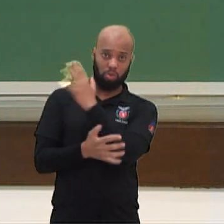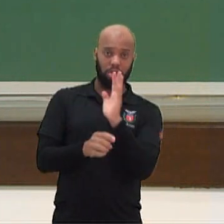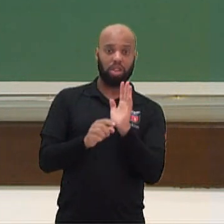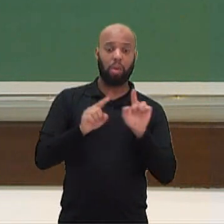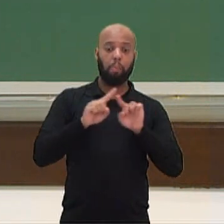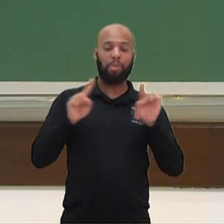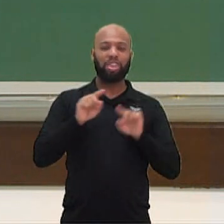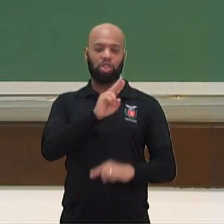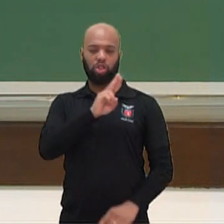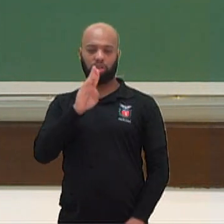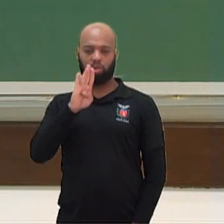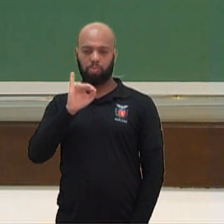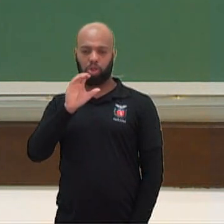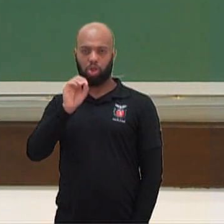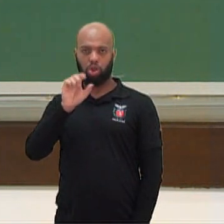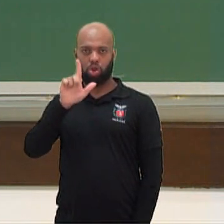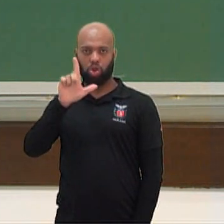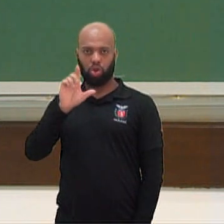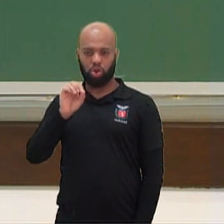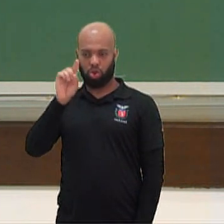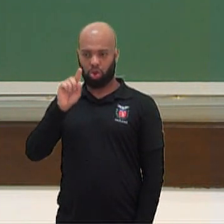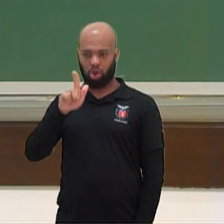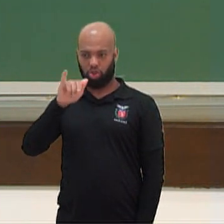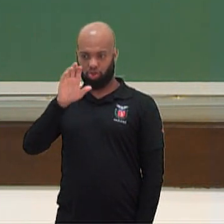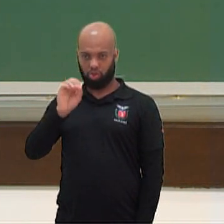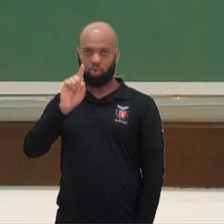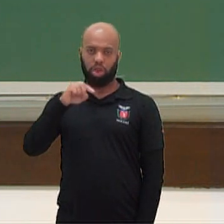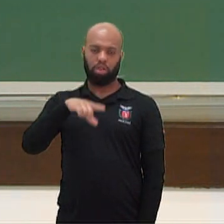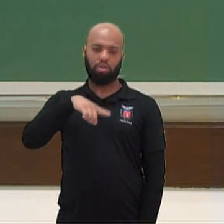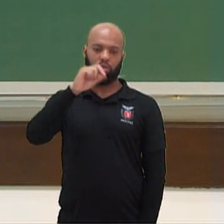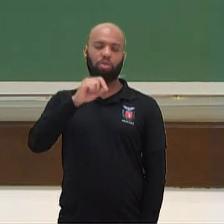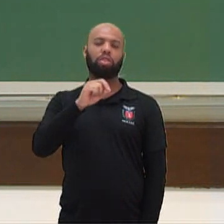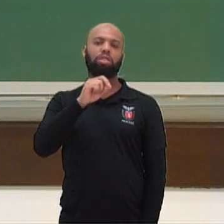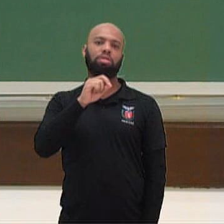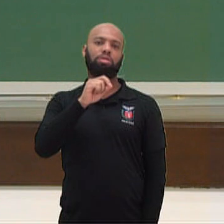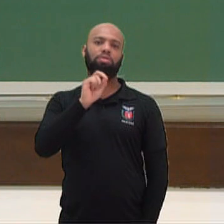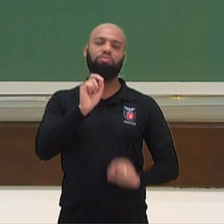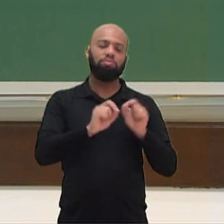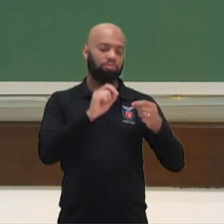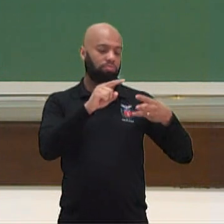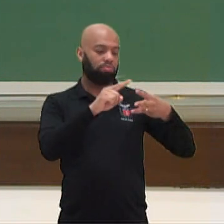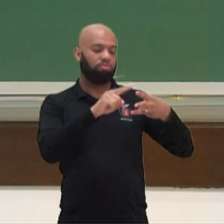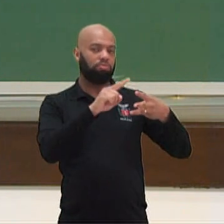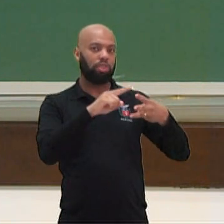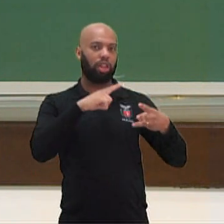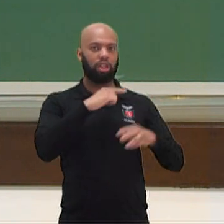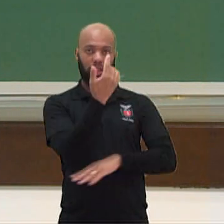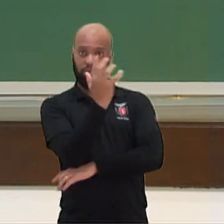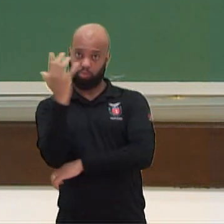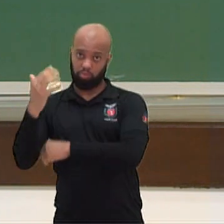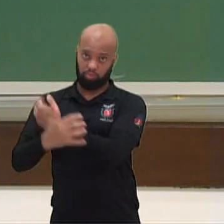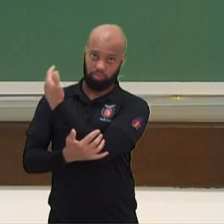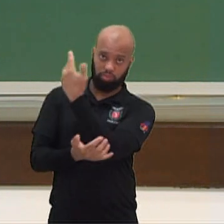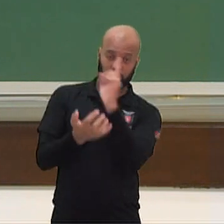a alternativa, então, correta dessa resposta, que é a letra A, mata de araucária e sardinha.